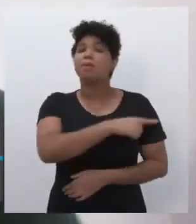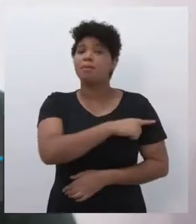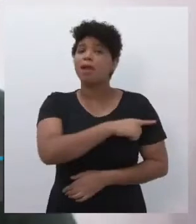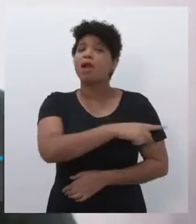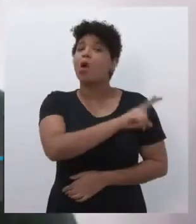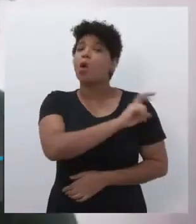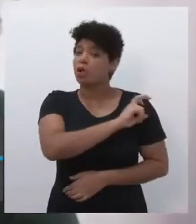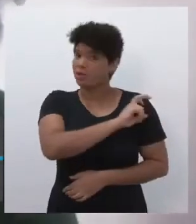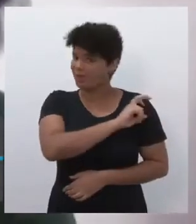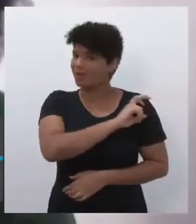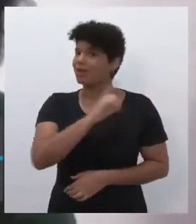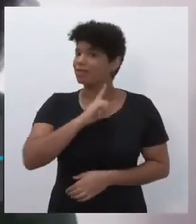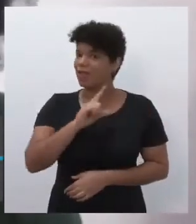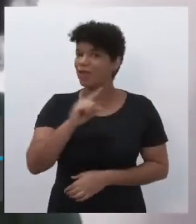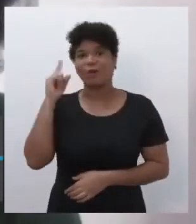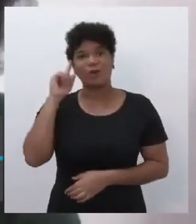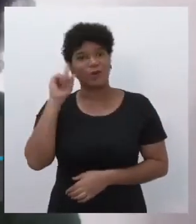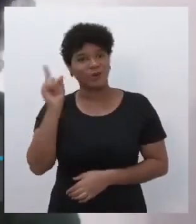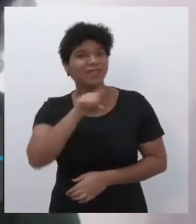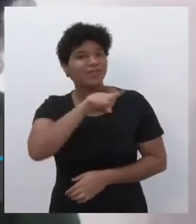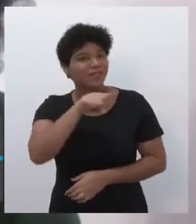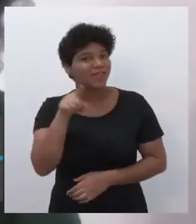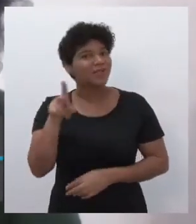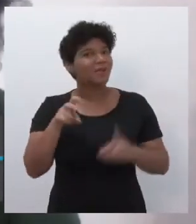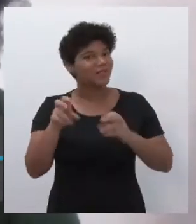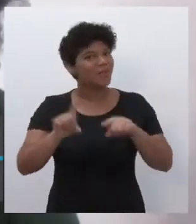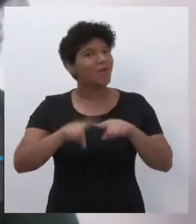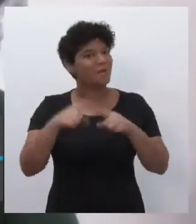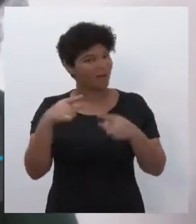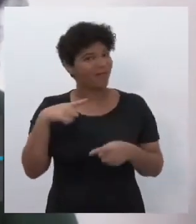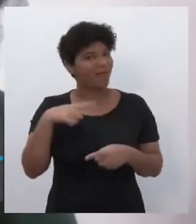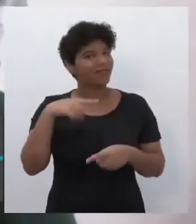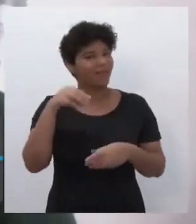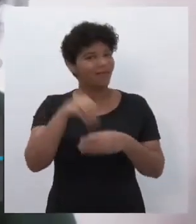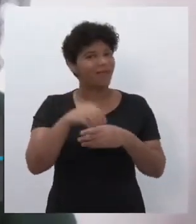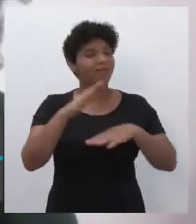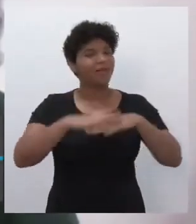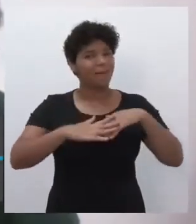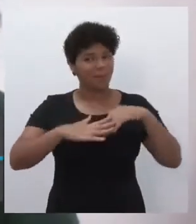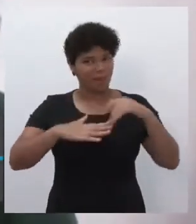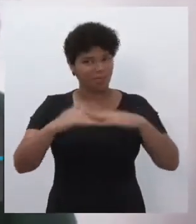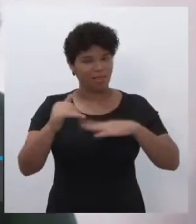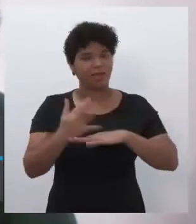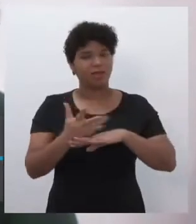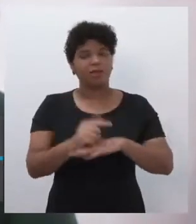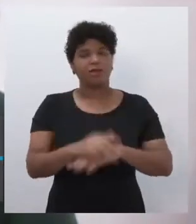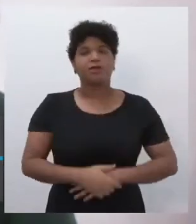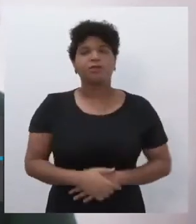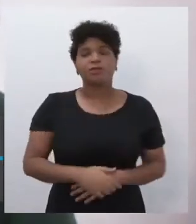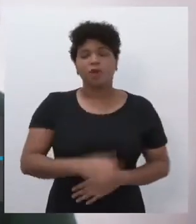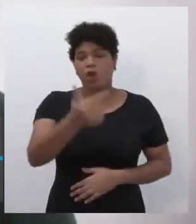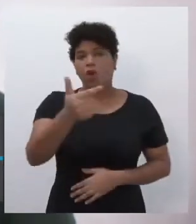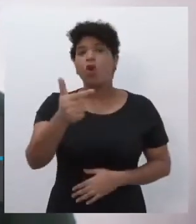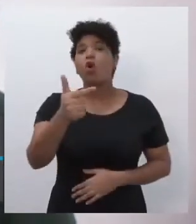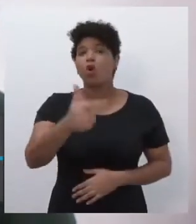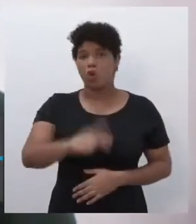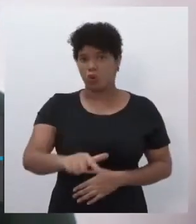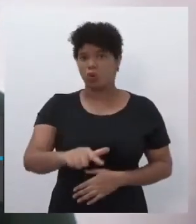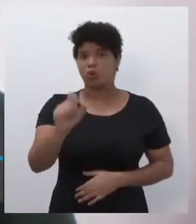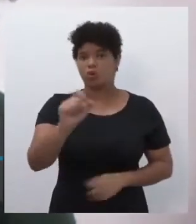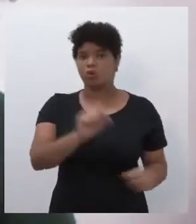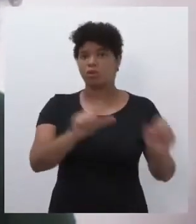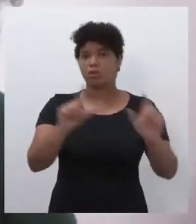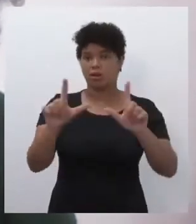ano. Não sei se vocês perceberam lá na habilidade. Pode passar para o próximo slide,